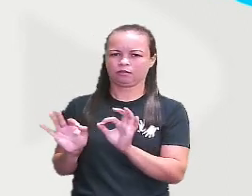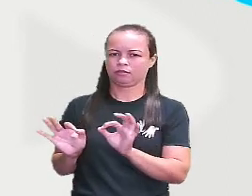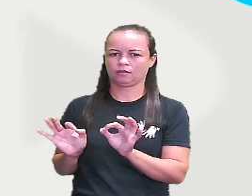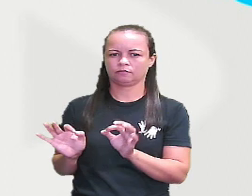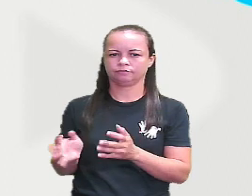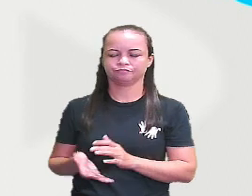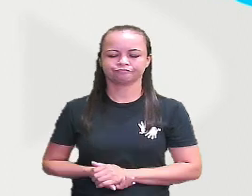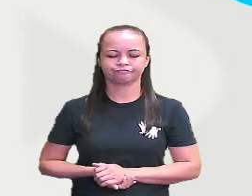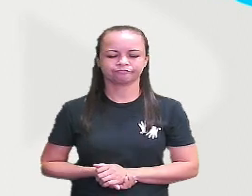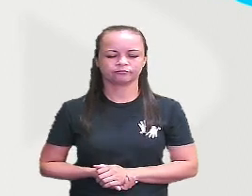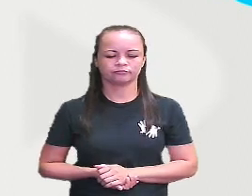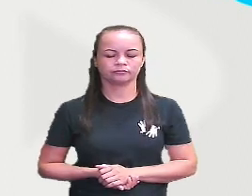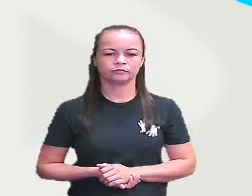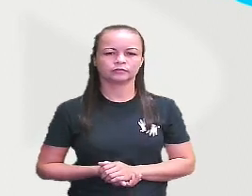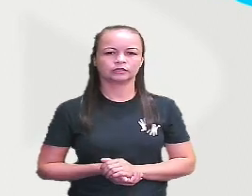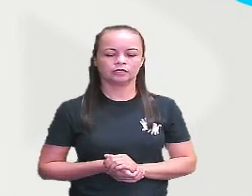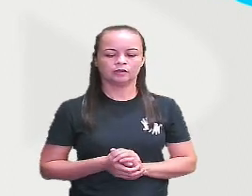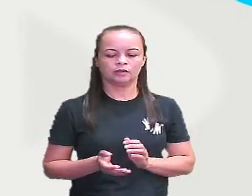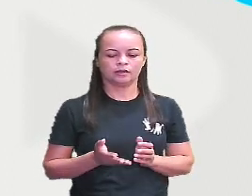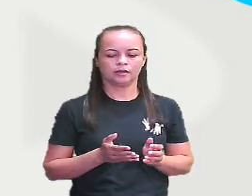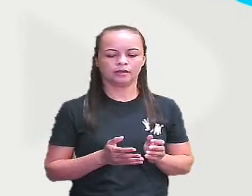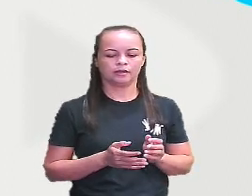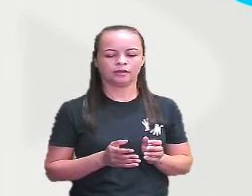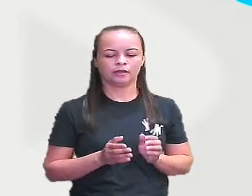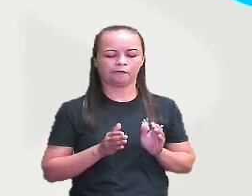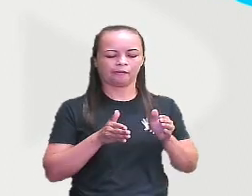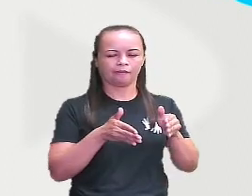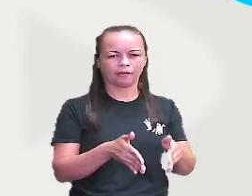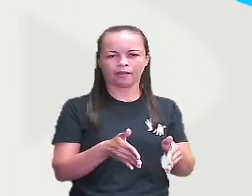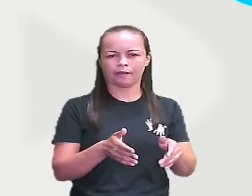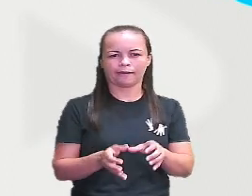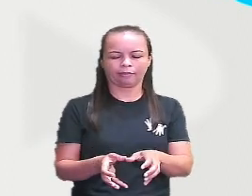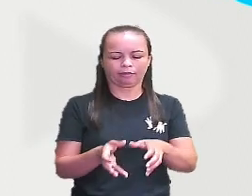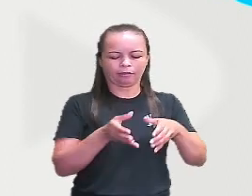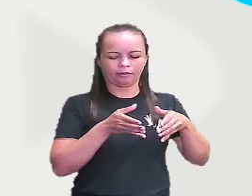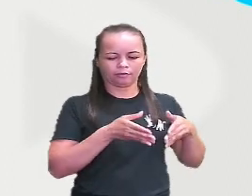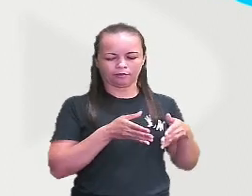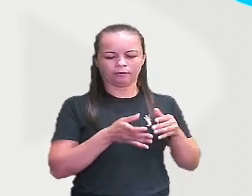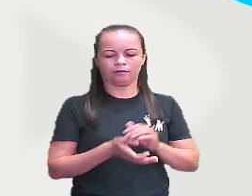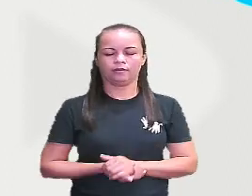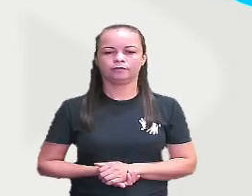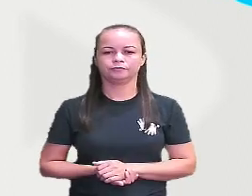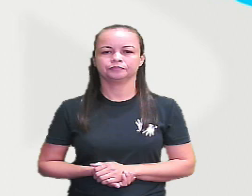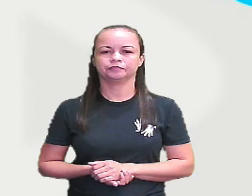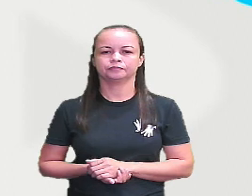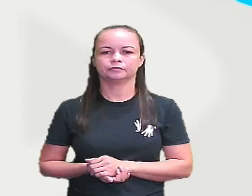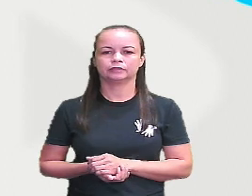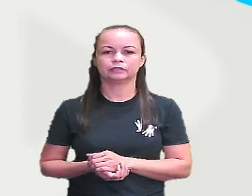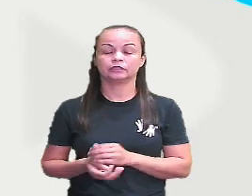Desfazer. Enterrar. Desenterrar. Dispensável.